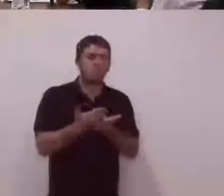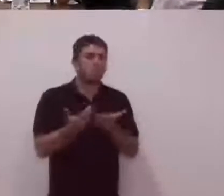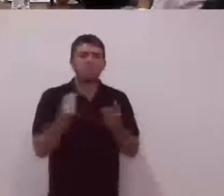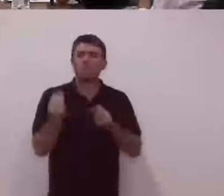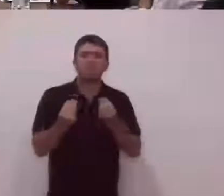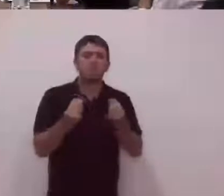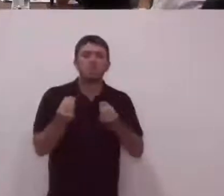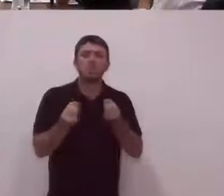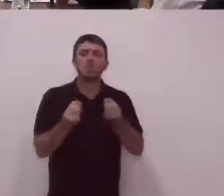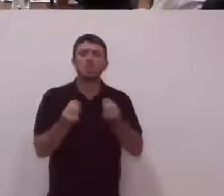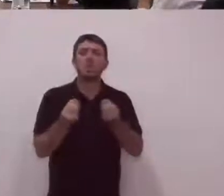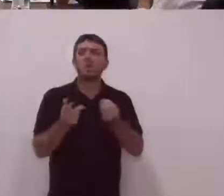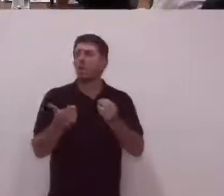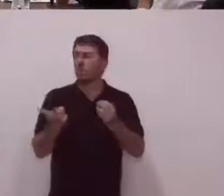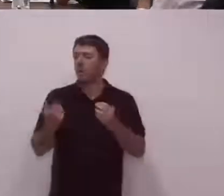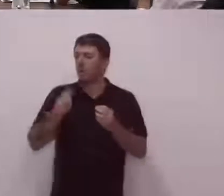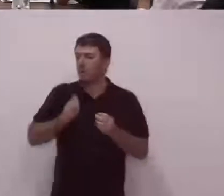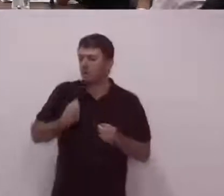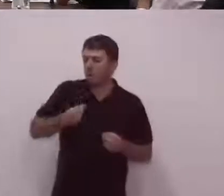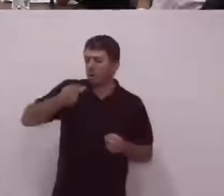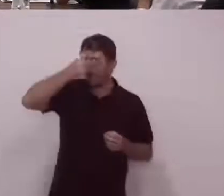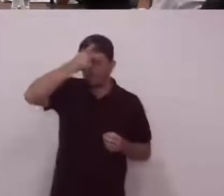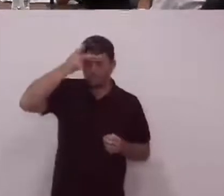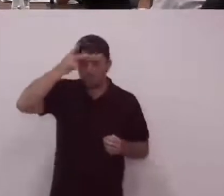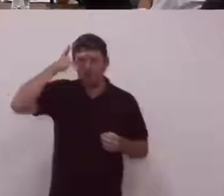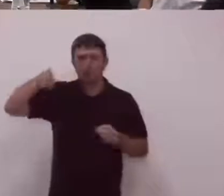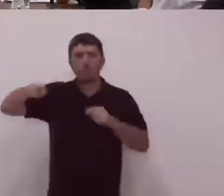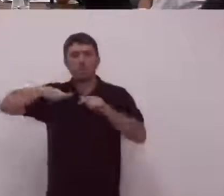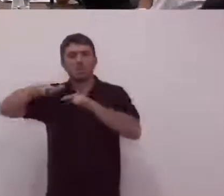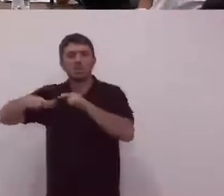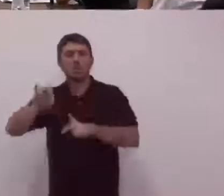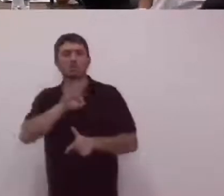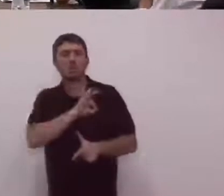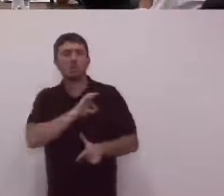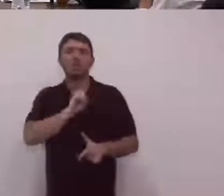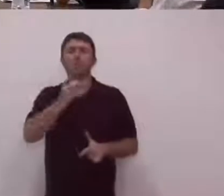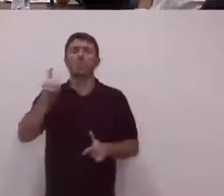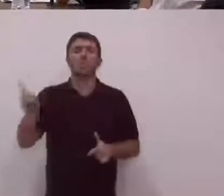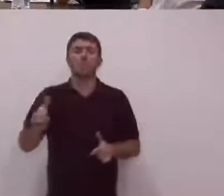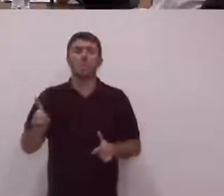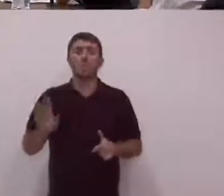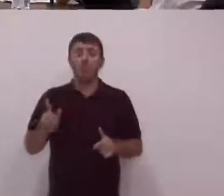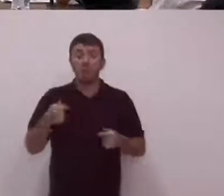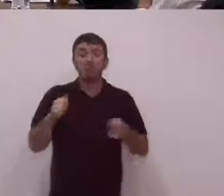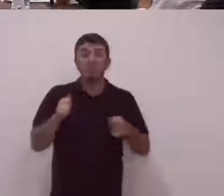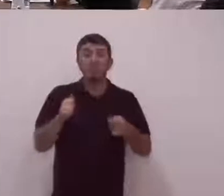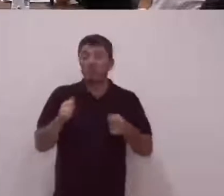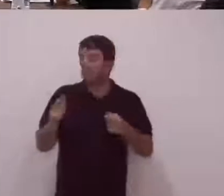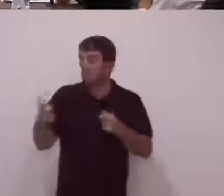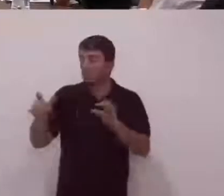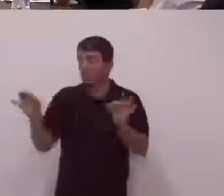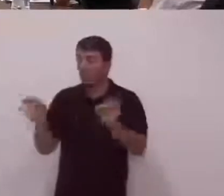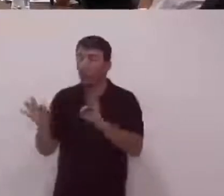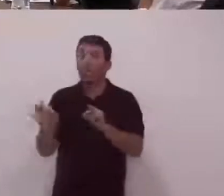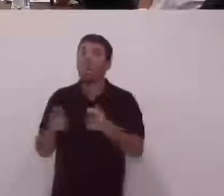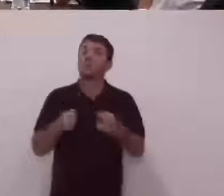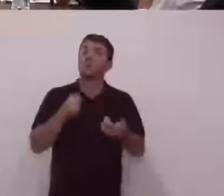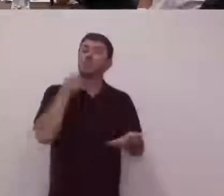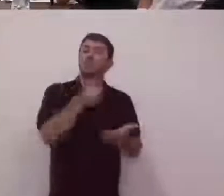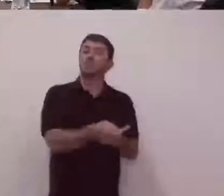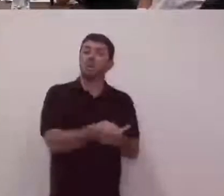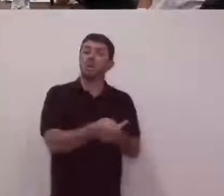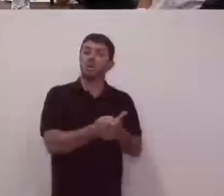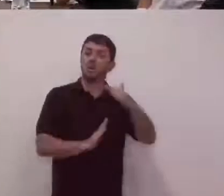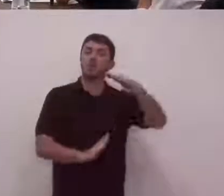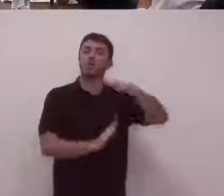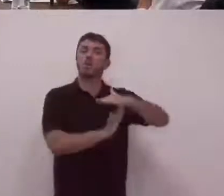não ocupação. Mas, em vez de paralisar imediatamente o pagamento irregular, buscaram meios de